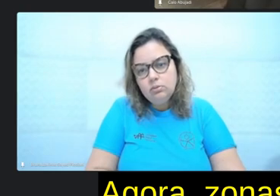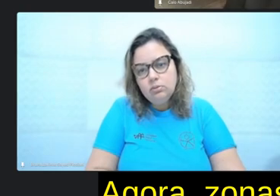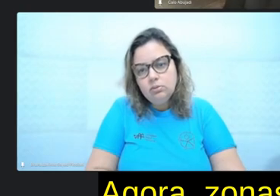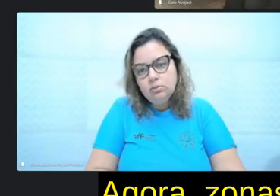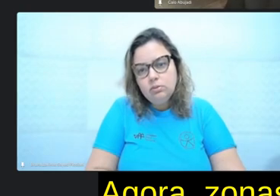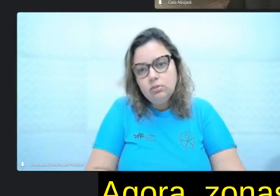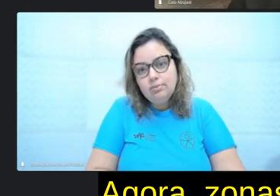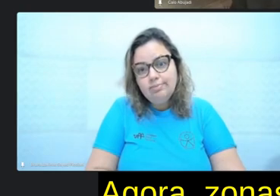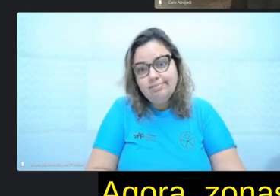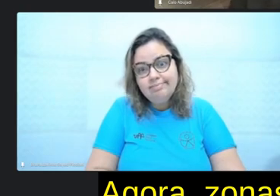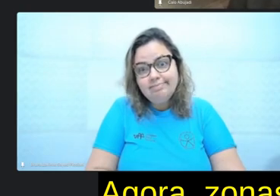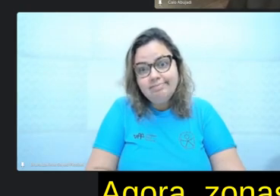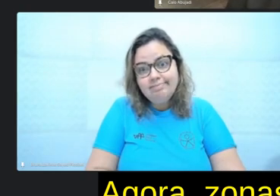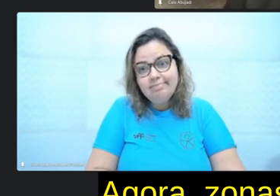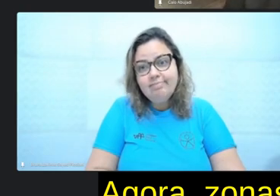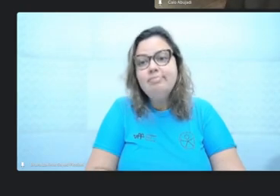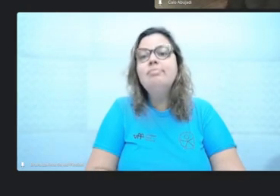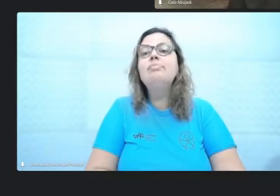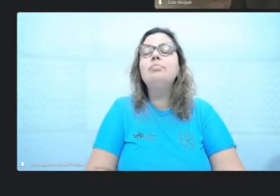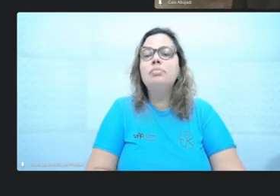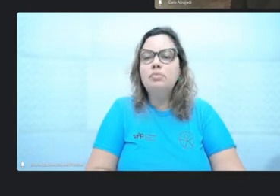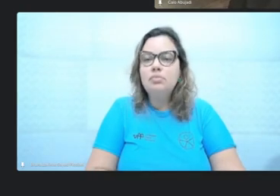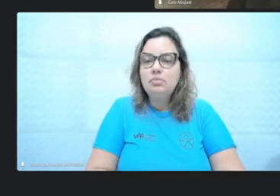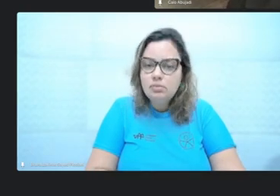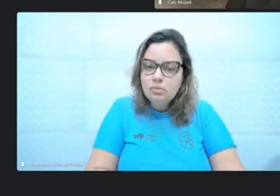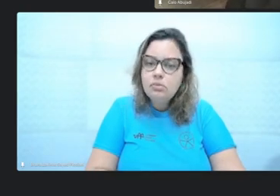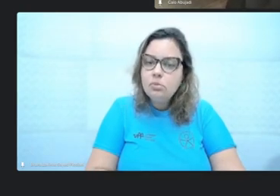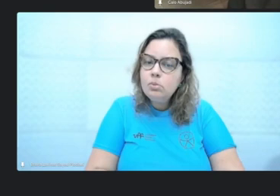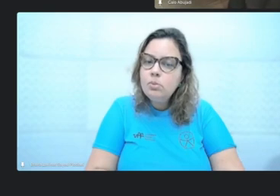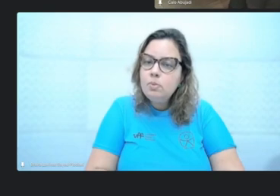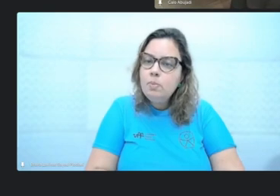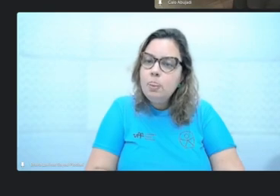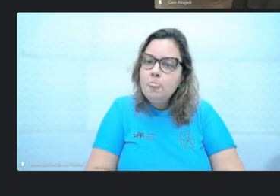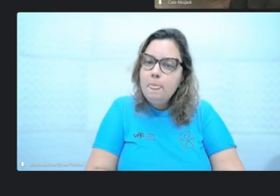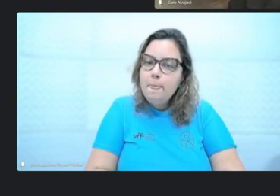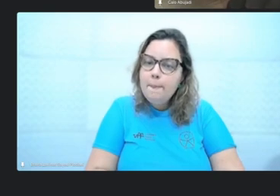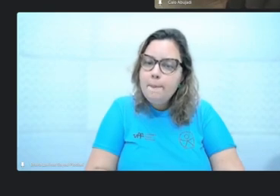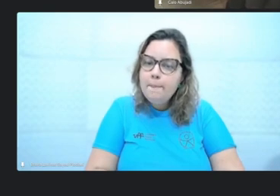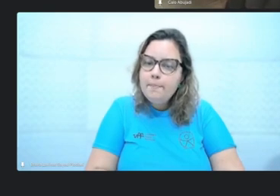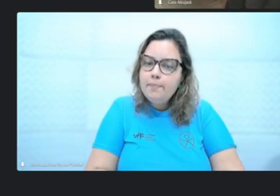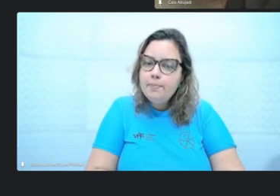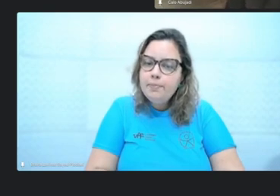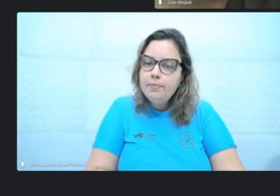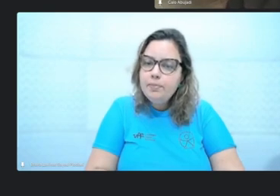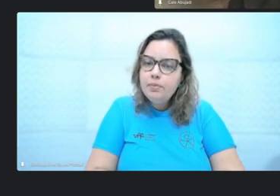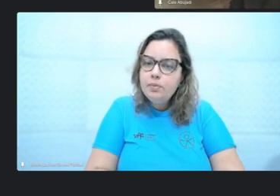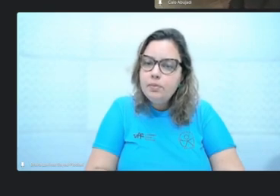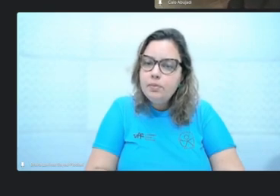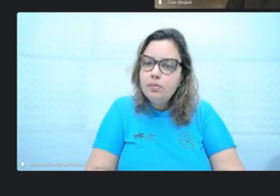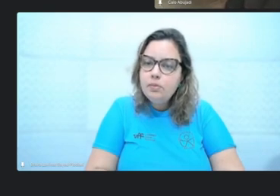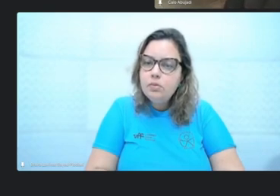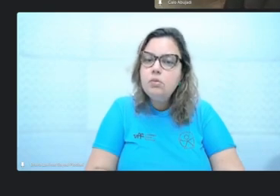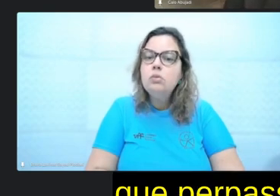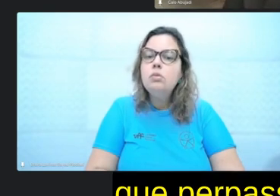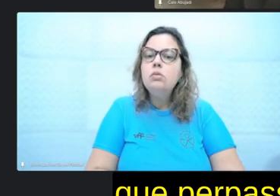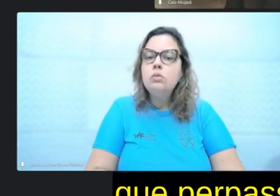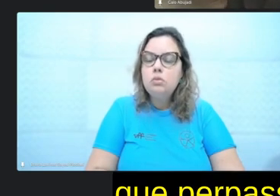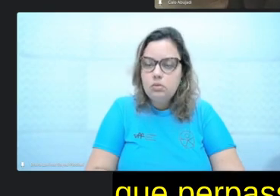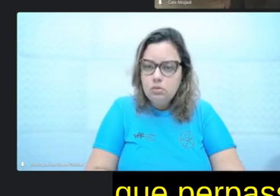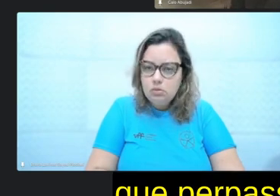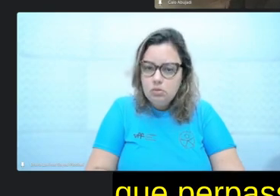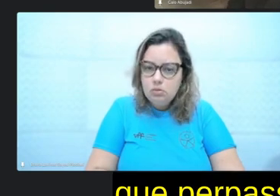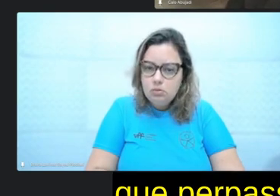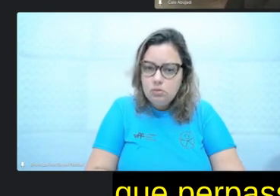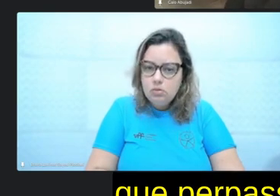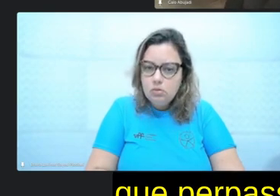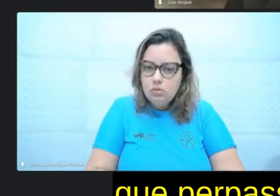mesma incidência de cidades grandes. Tá? Então, existe algo aí relacionado a um estilo de vida,